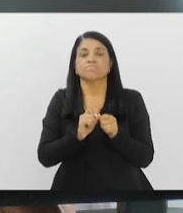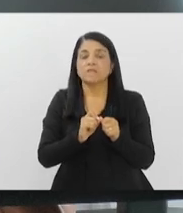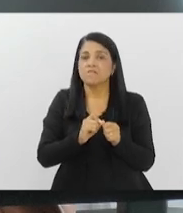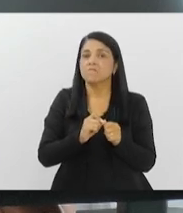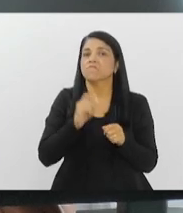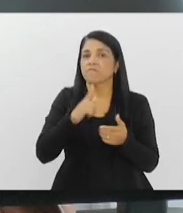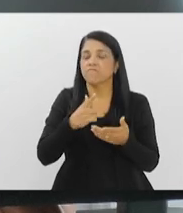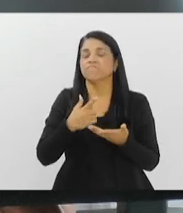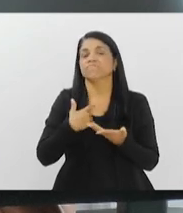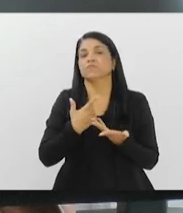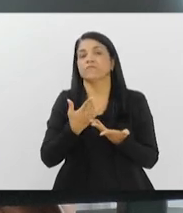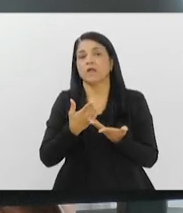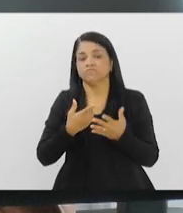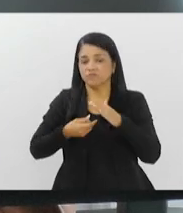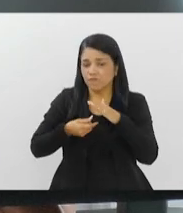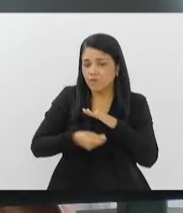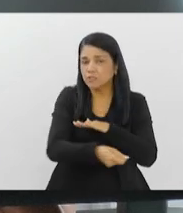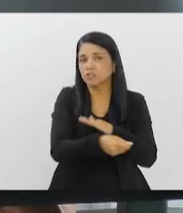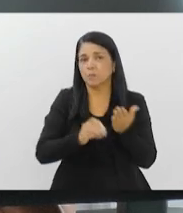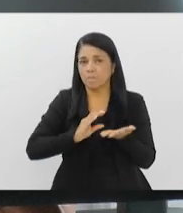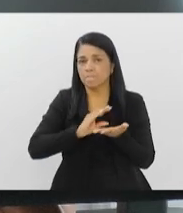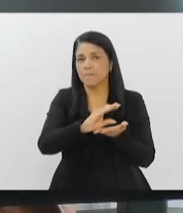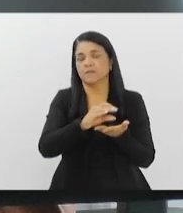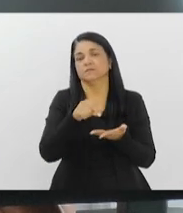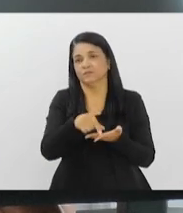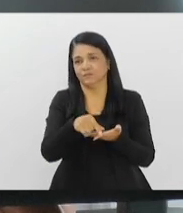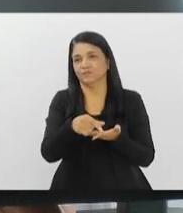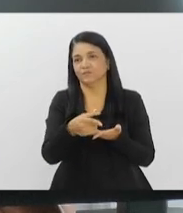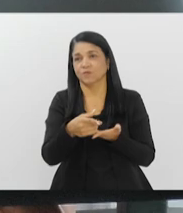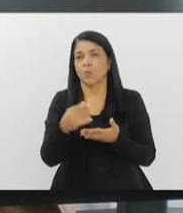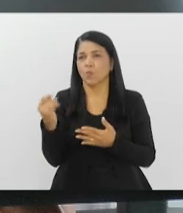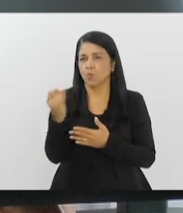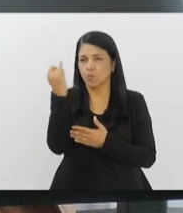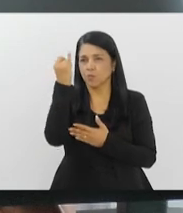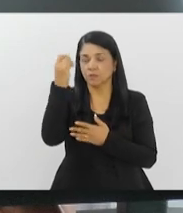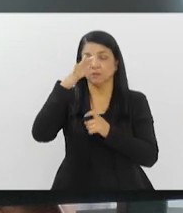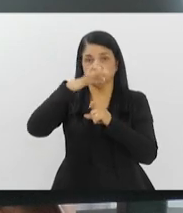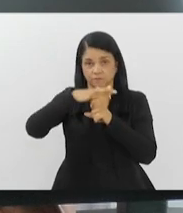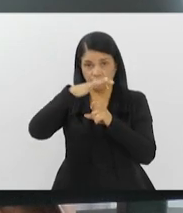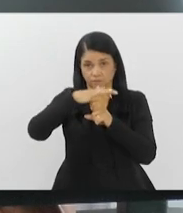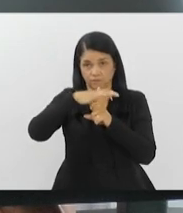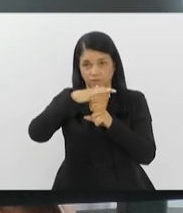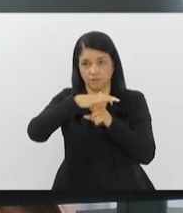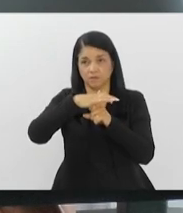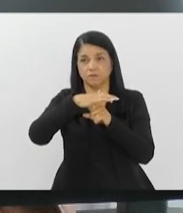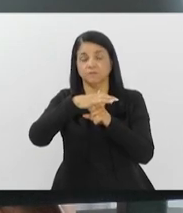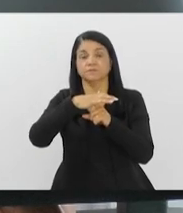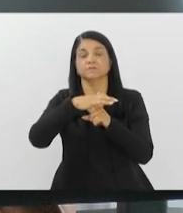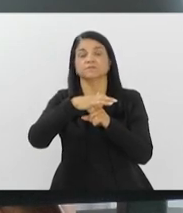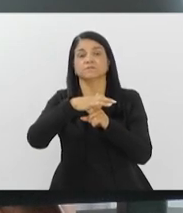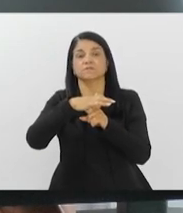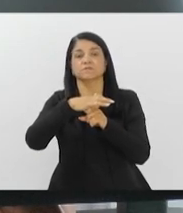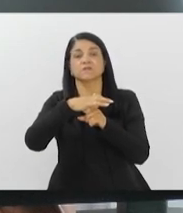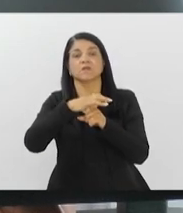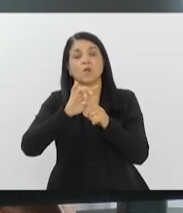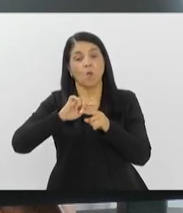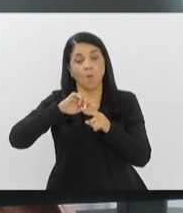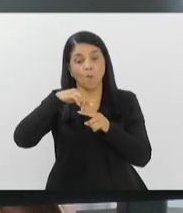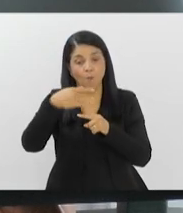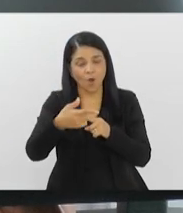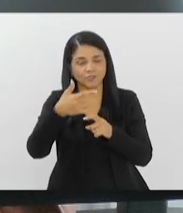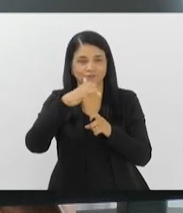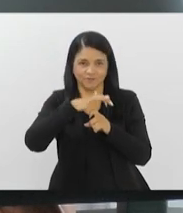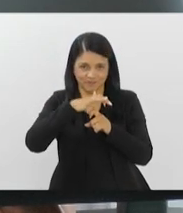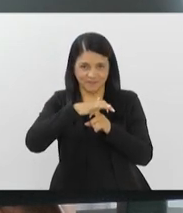o investimento e vale a elucidação. Né? O importante da feira também, que eu queria deixar aqui, é o pós-feira.